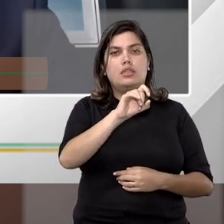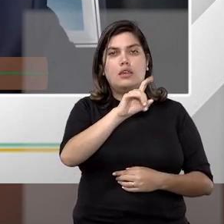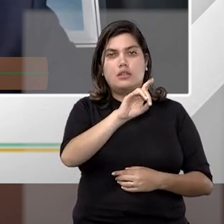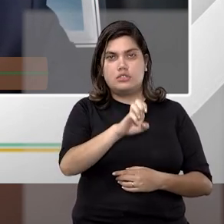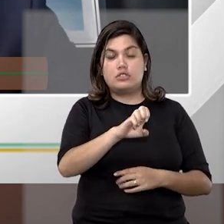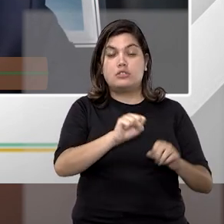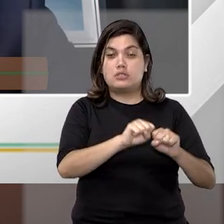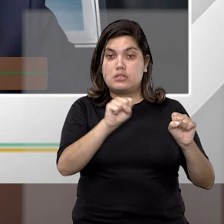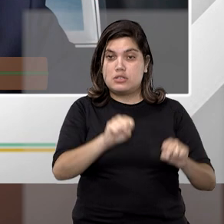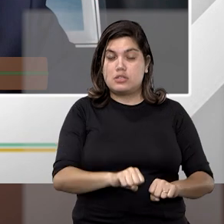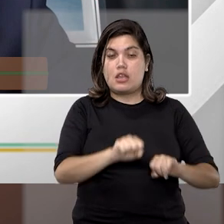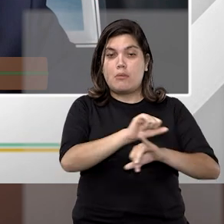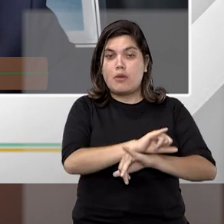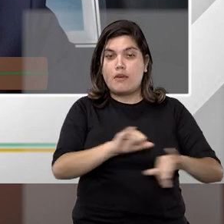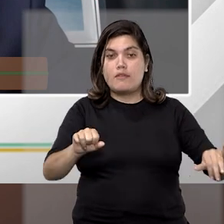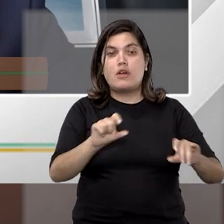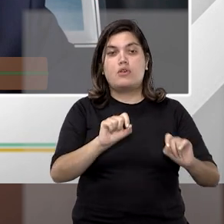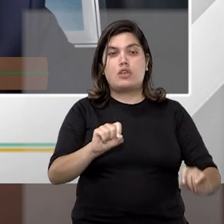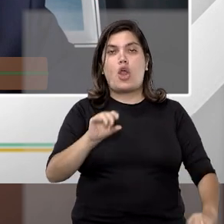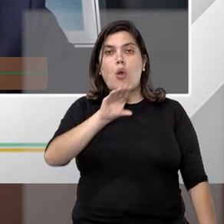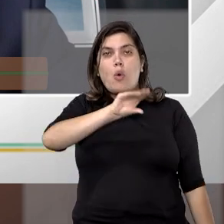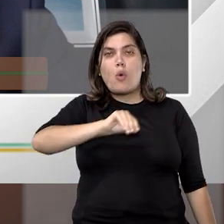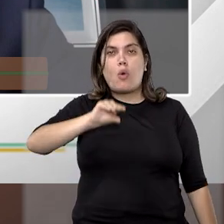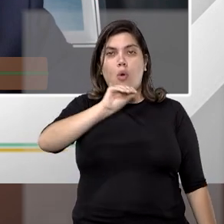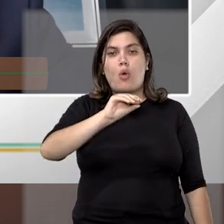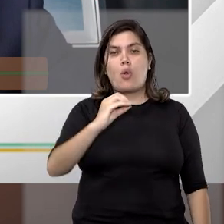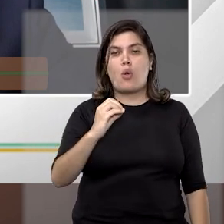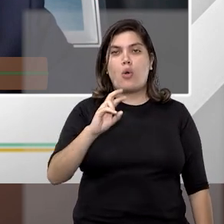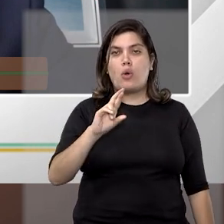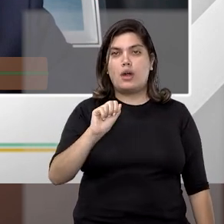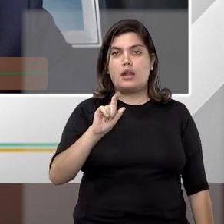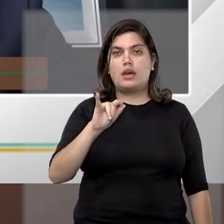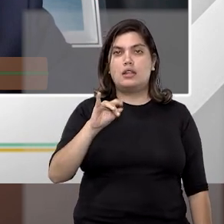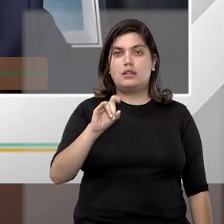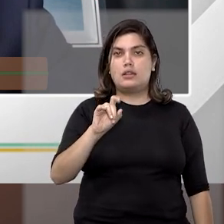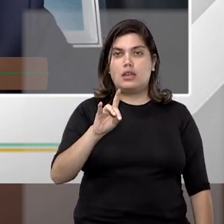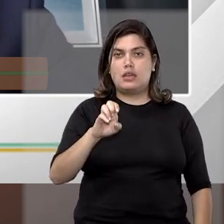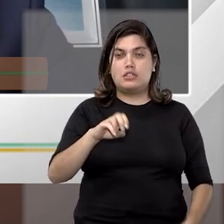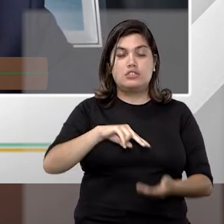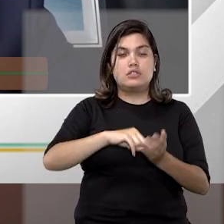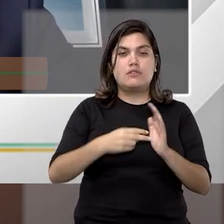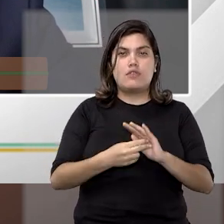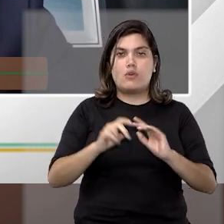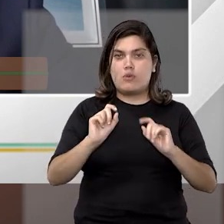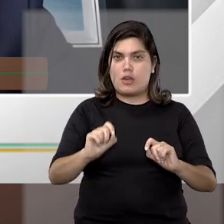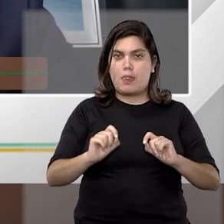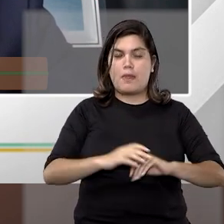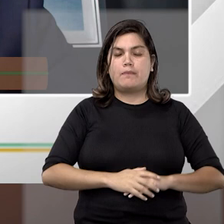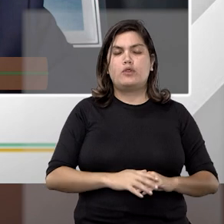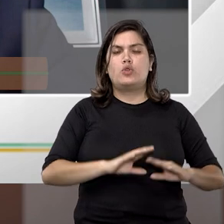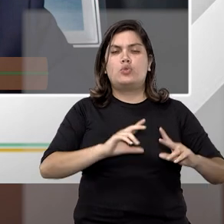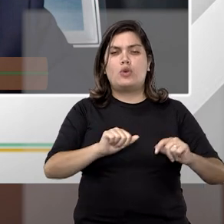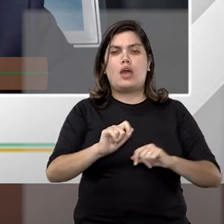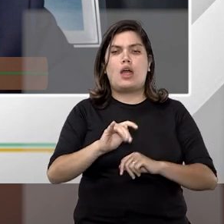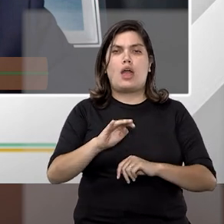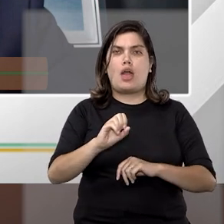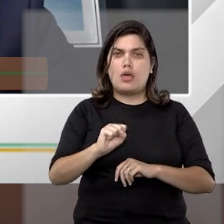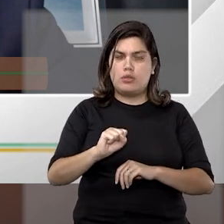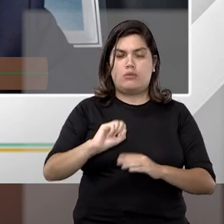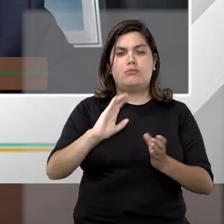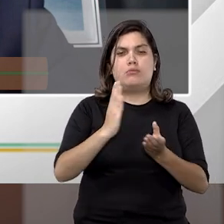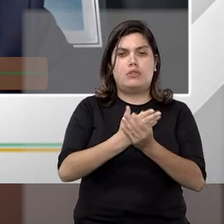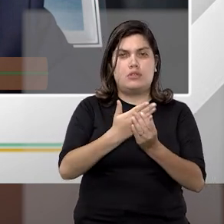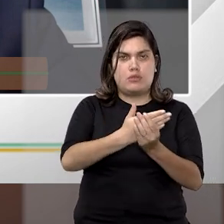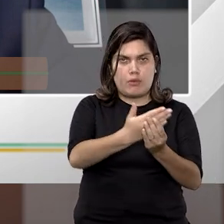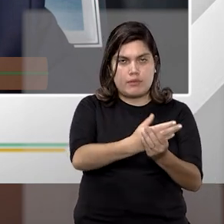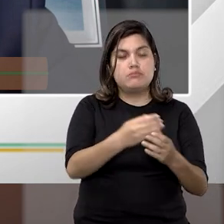concessão Federal está escrito que o sistema informado pela oralidade O que significa significa que todos os